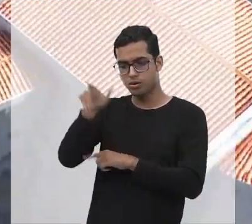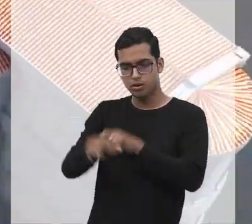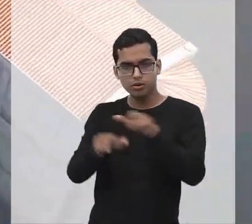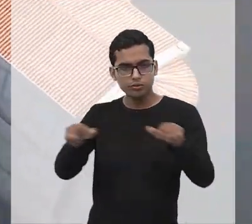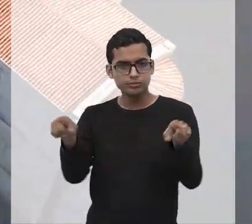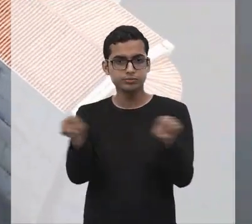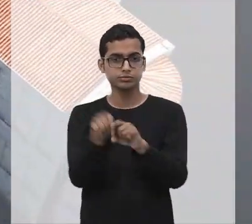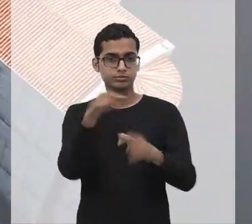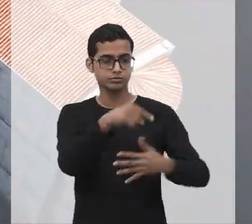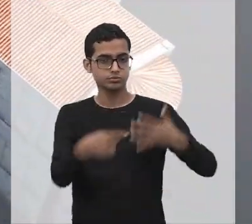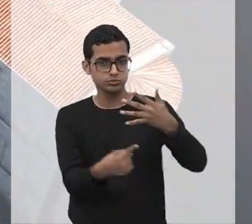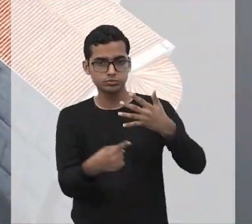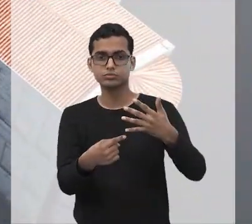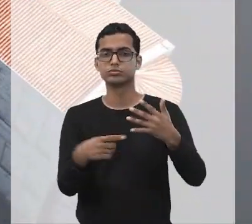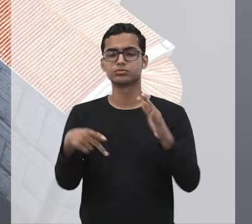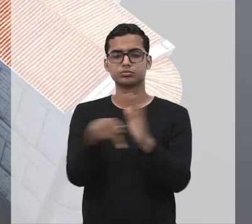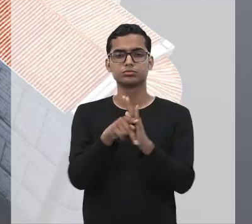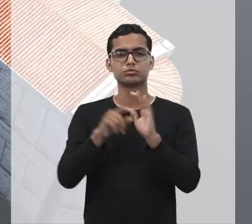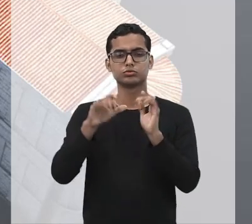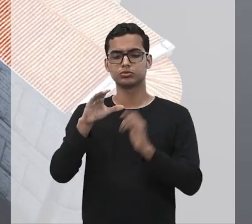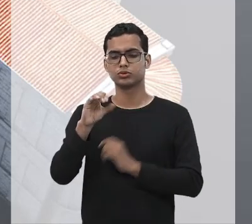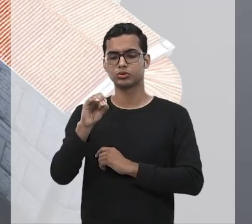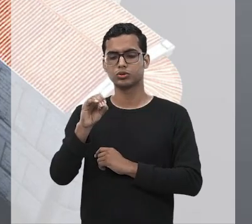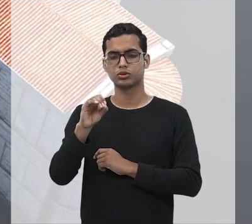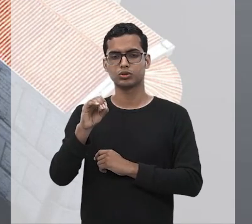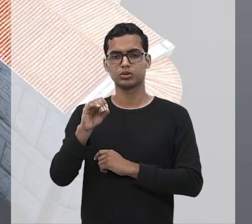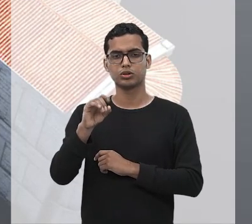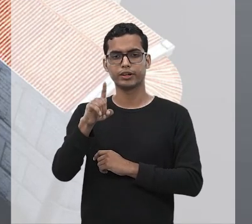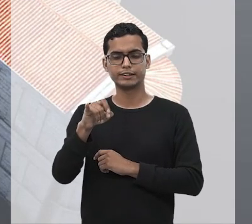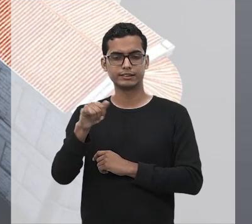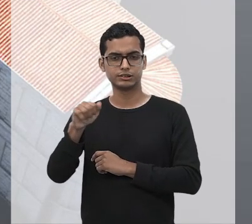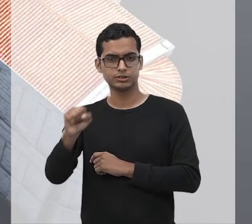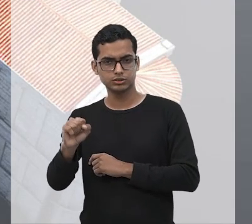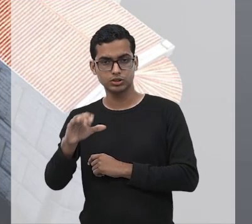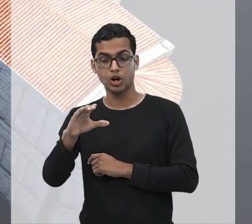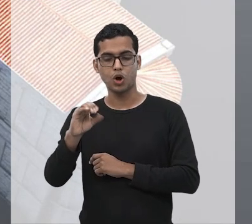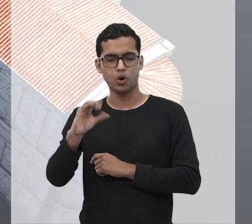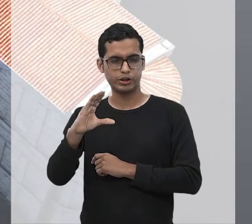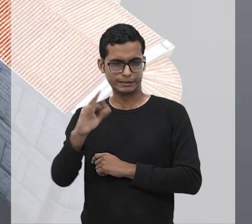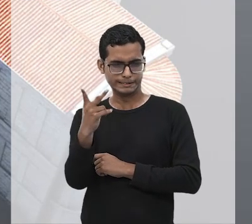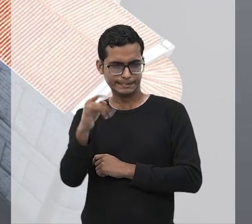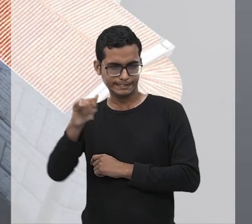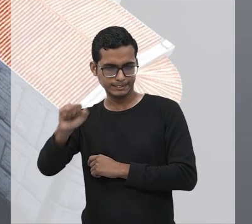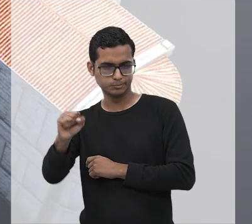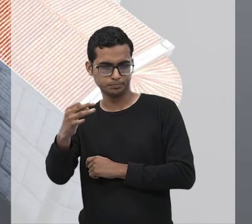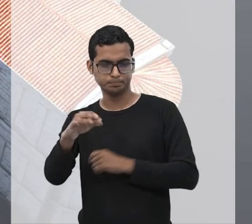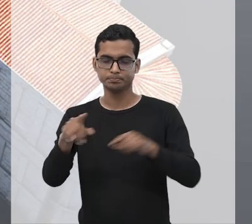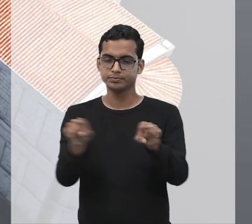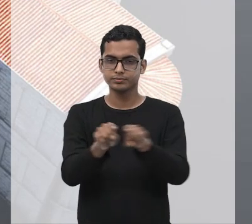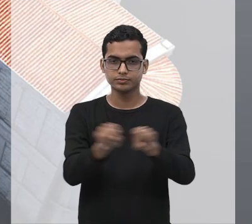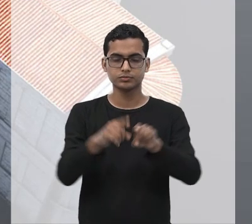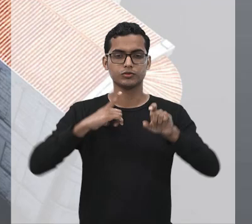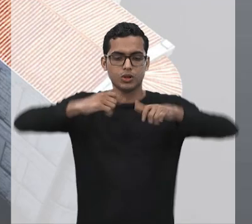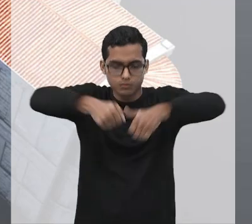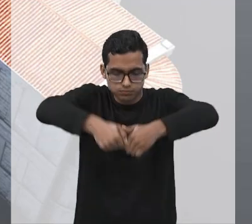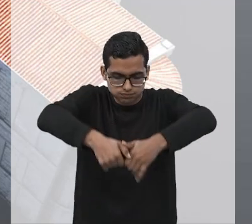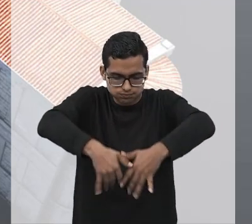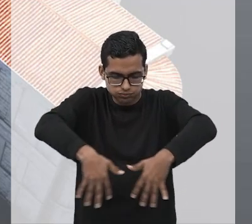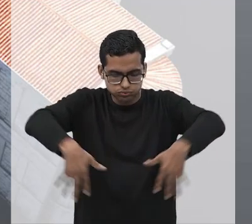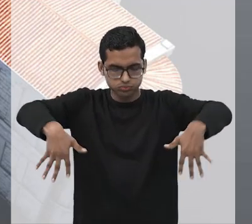gente chama de coxias. O que são coxias? São cortinas laterais, onde eles conseguem fazer as